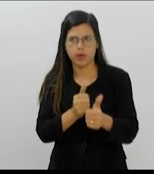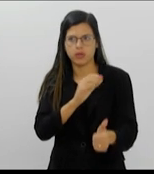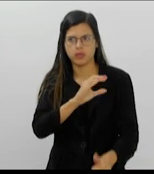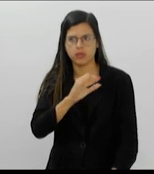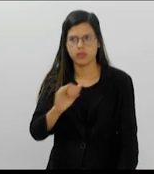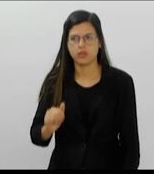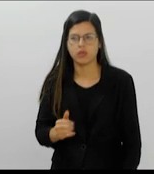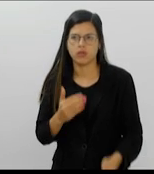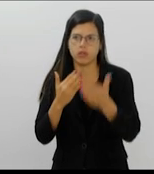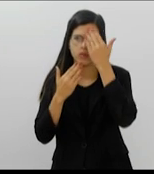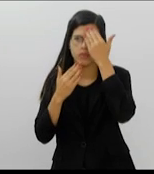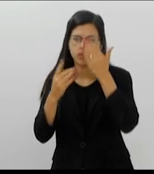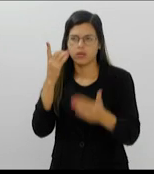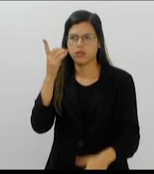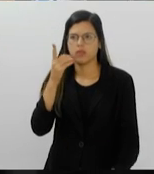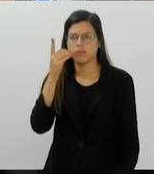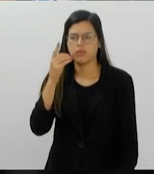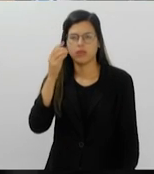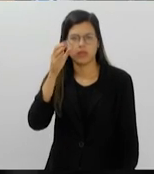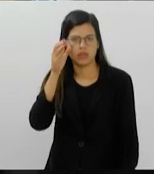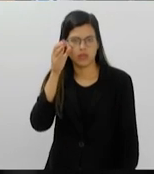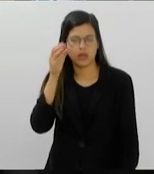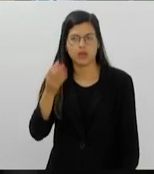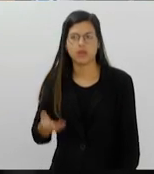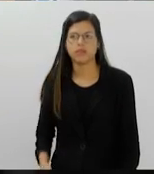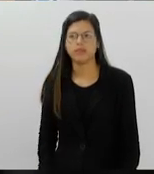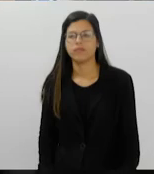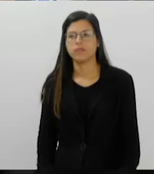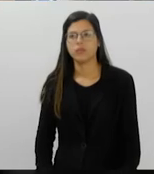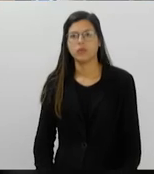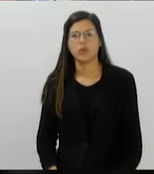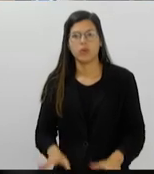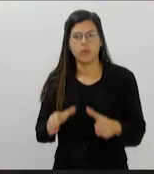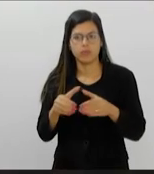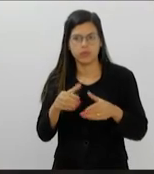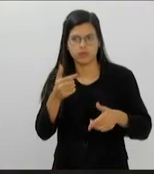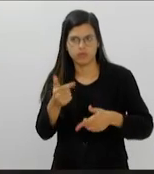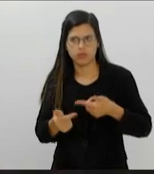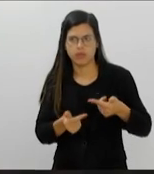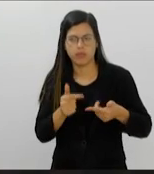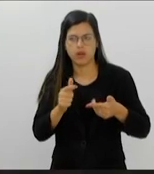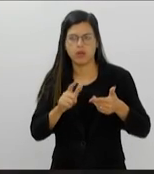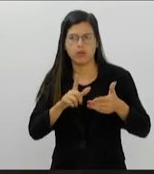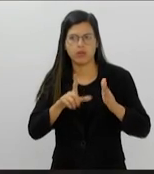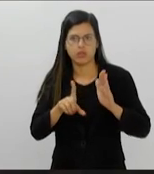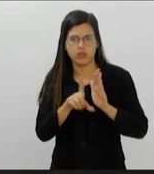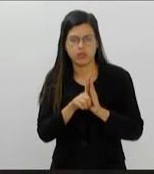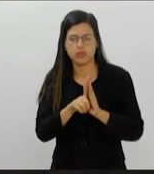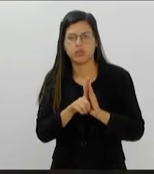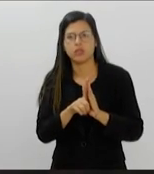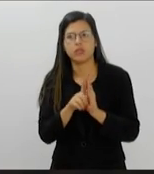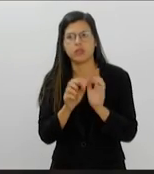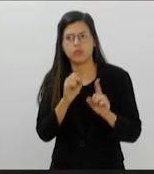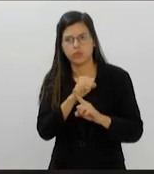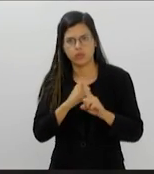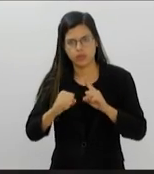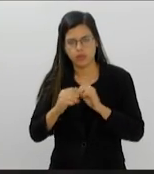Muito obrigado, deputada Célia. Pela Comissão de Trabalho e Legislação Social e Seguridade